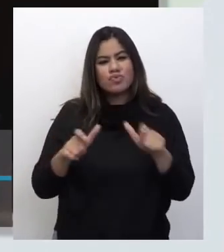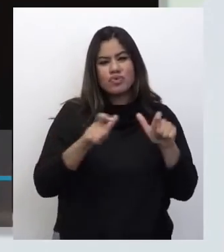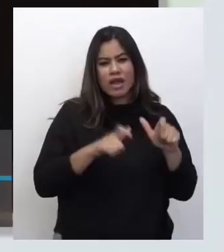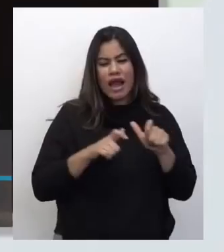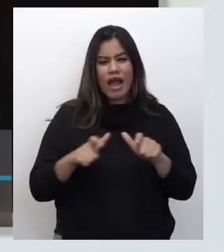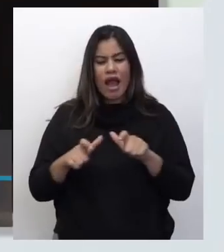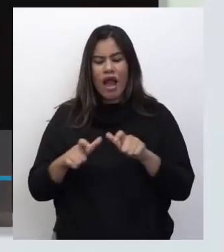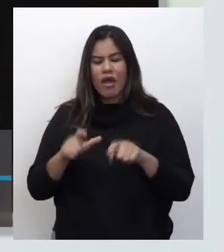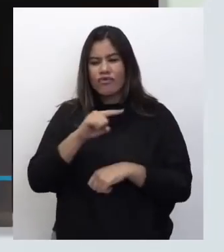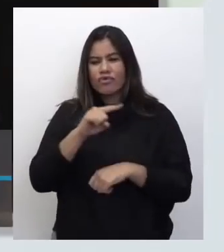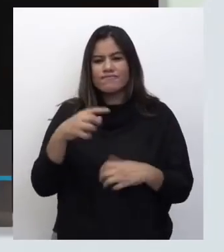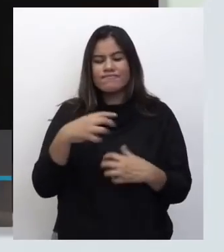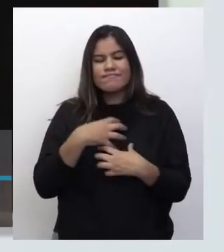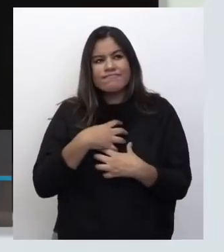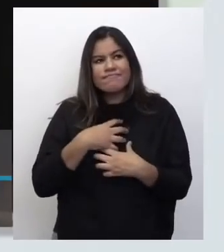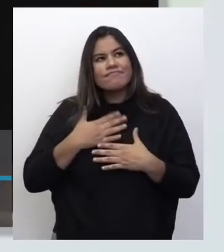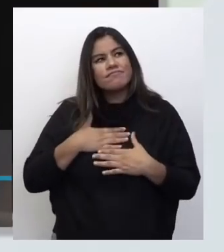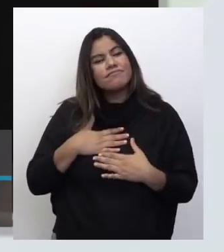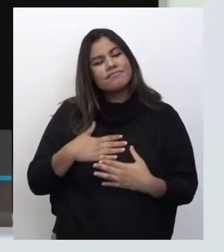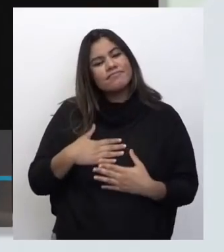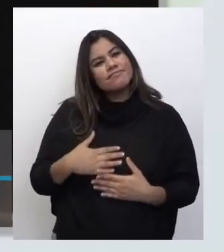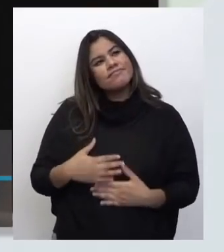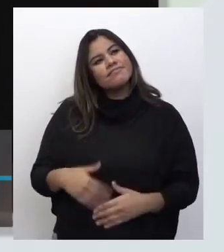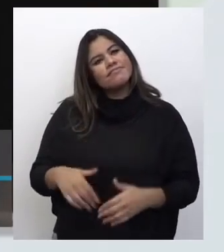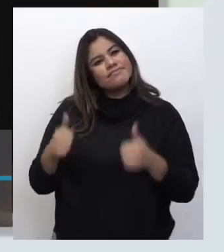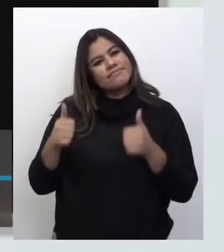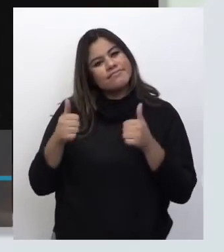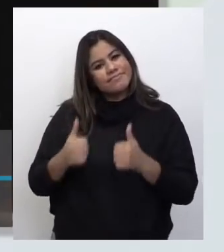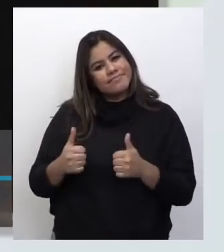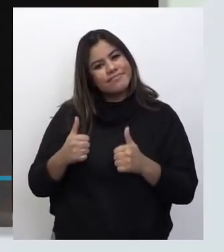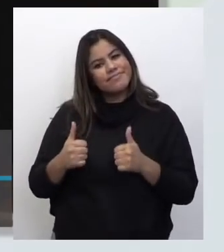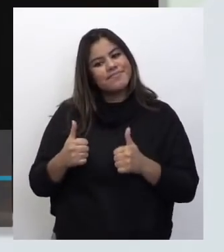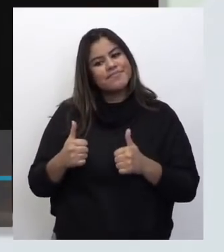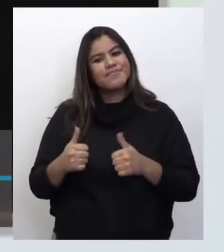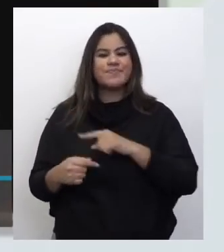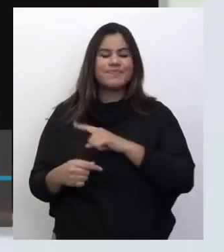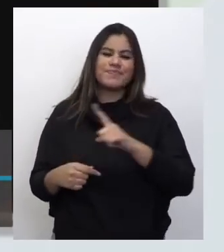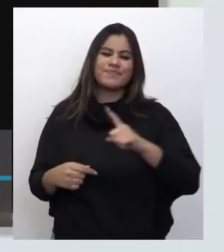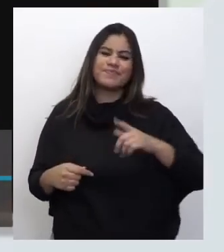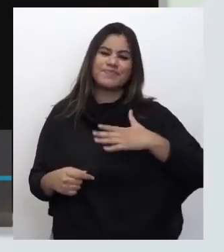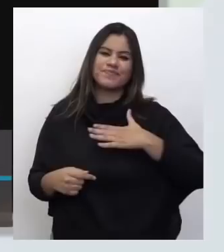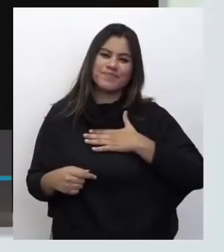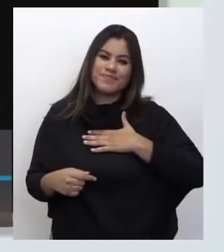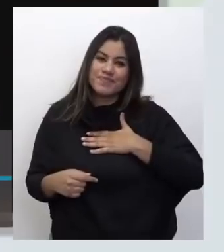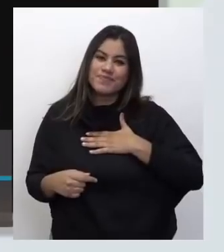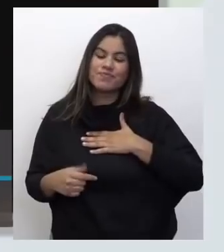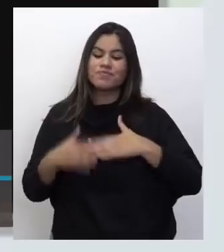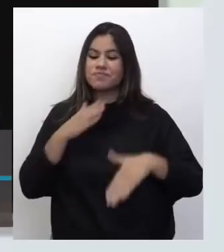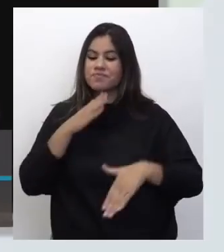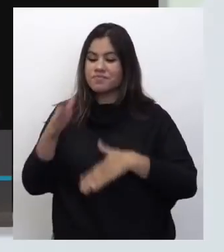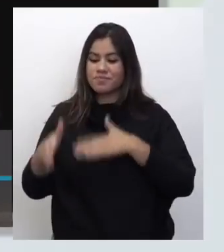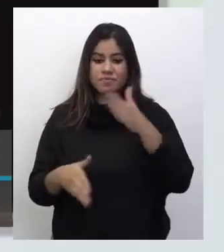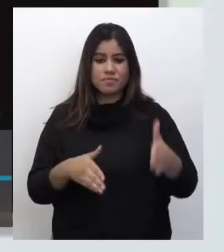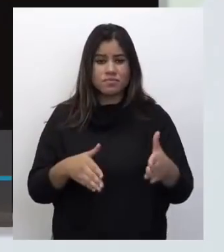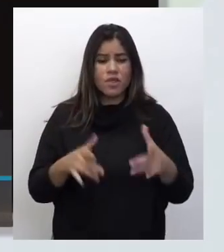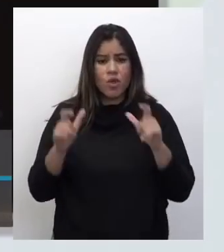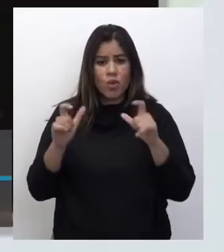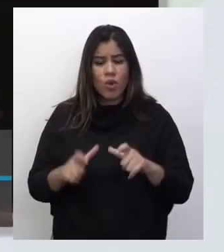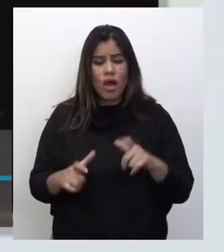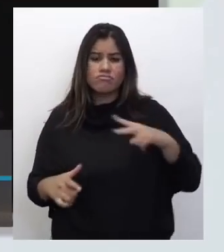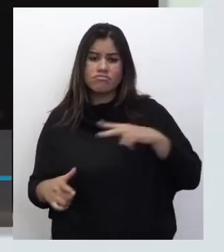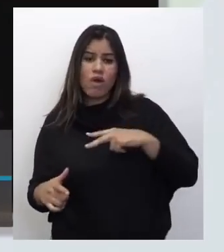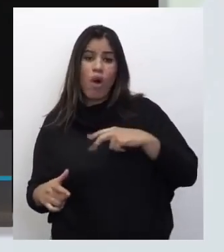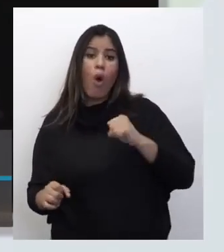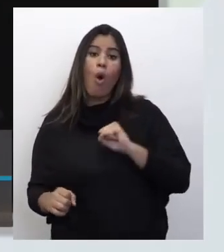se sentem à vontade? Que lugares que vocês gostam de frequentar na cidade? São lugares públicos ou são lugares